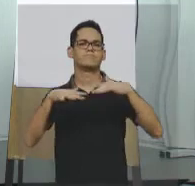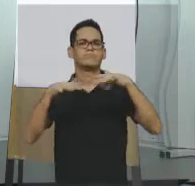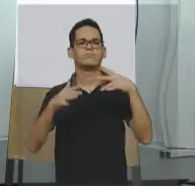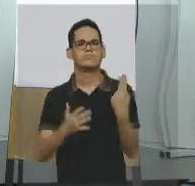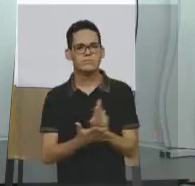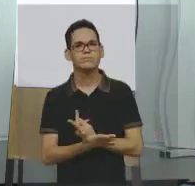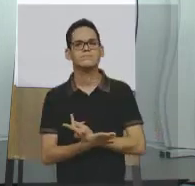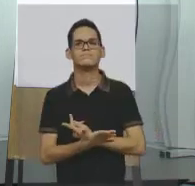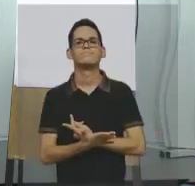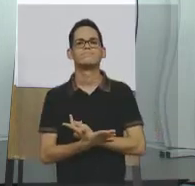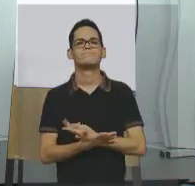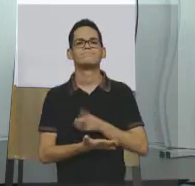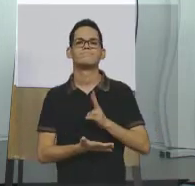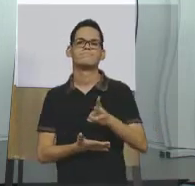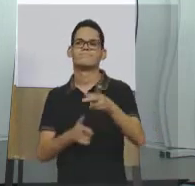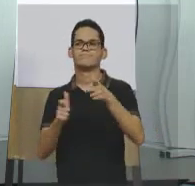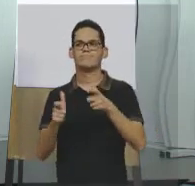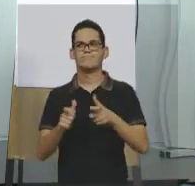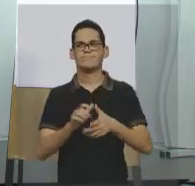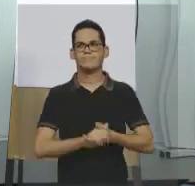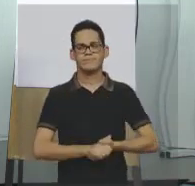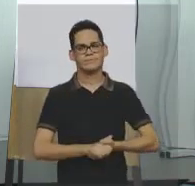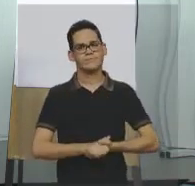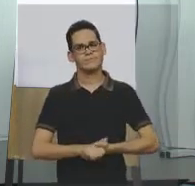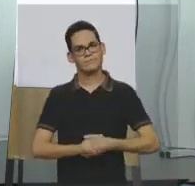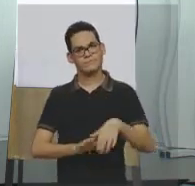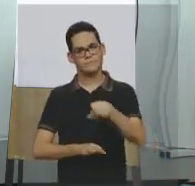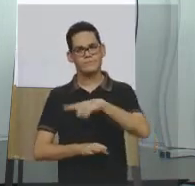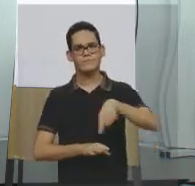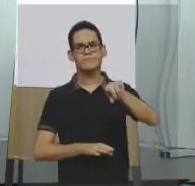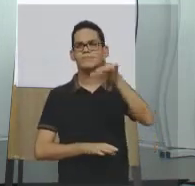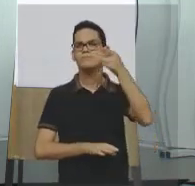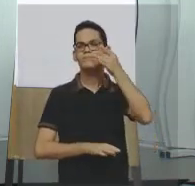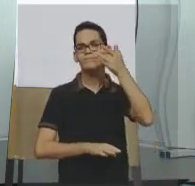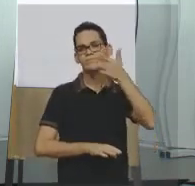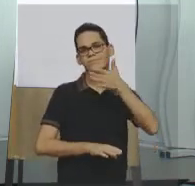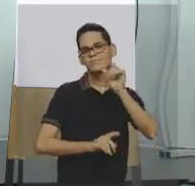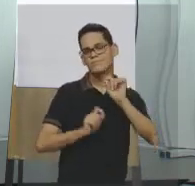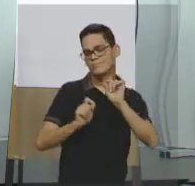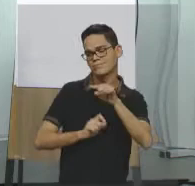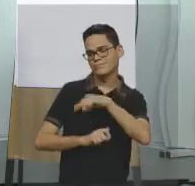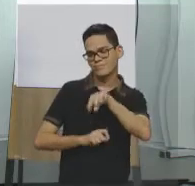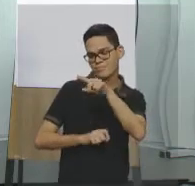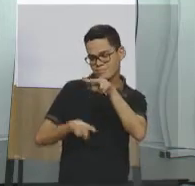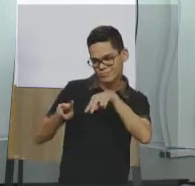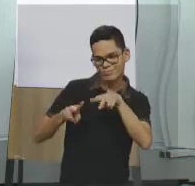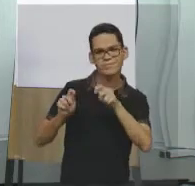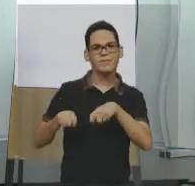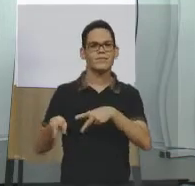esses fatores são, então, os importantes para a gente verificar os danos causados aí por terremotos também.